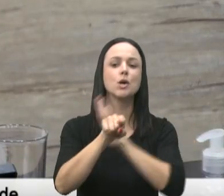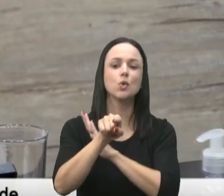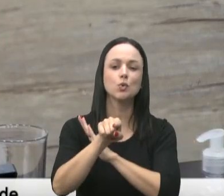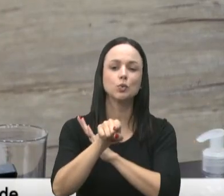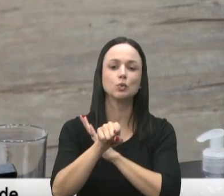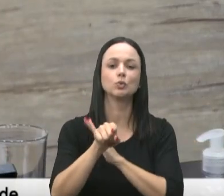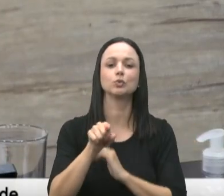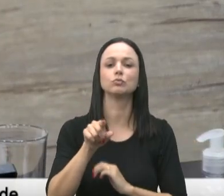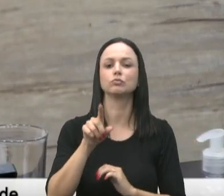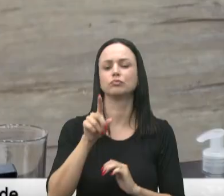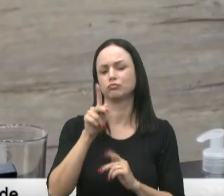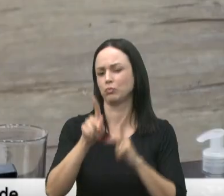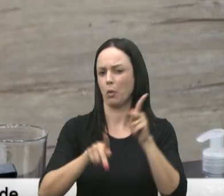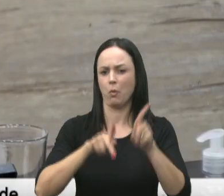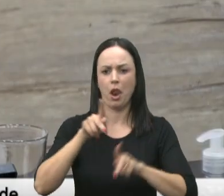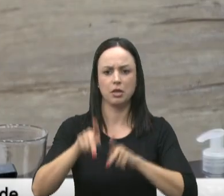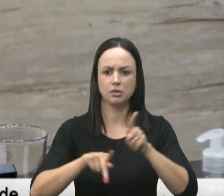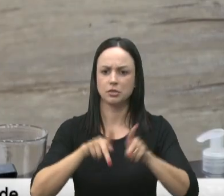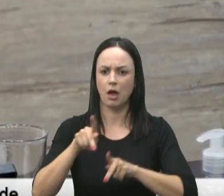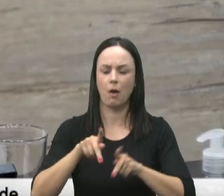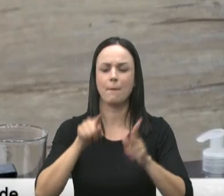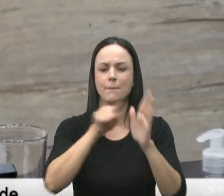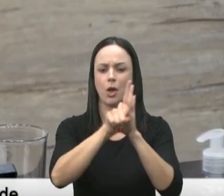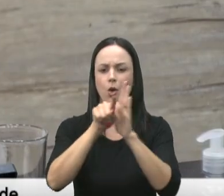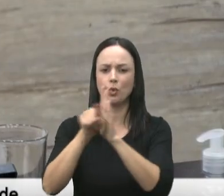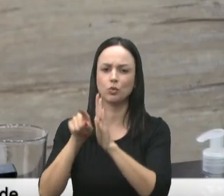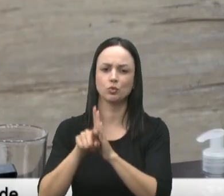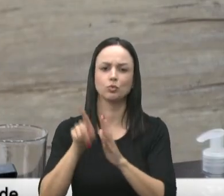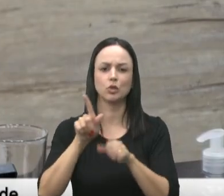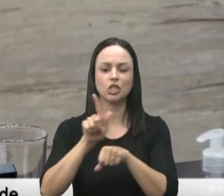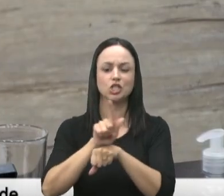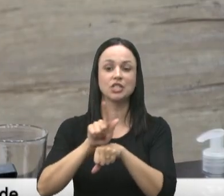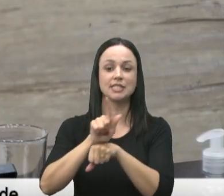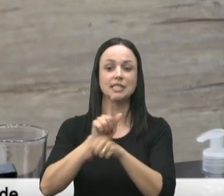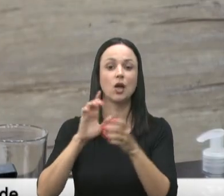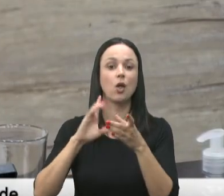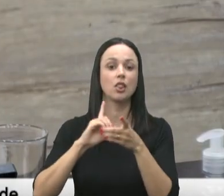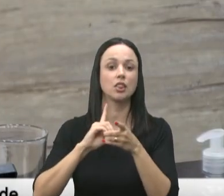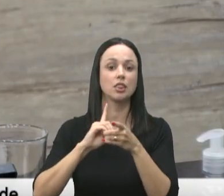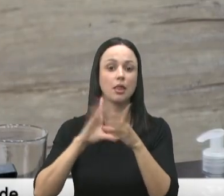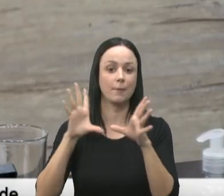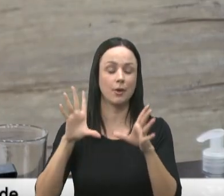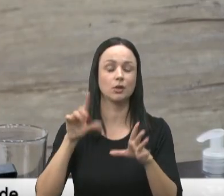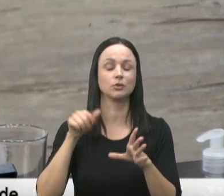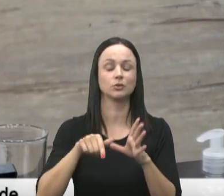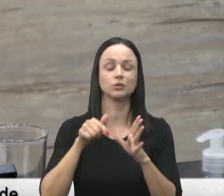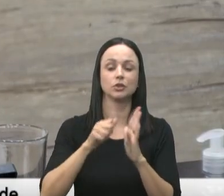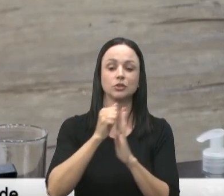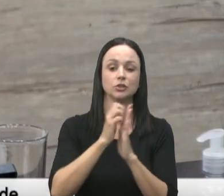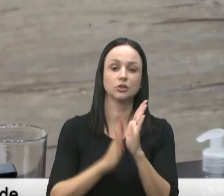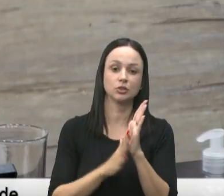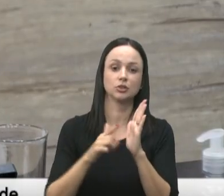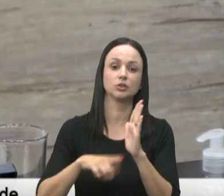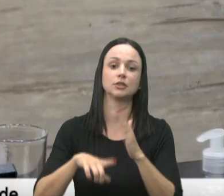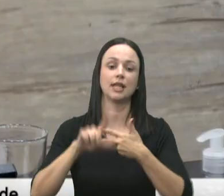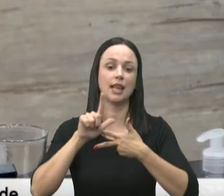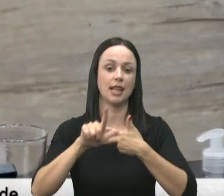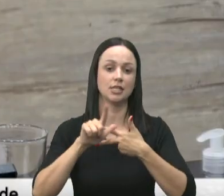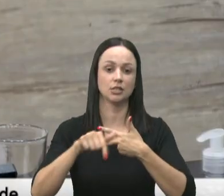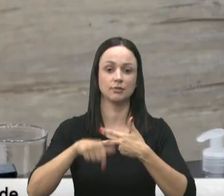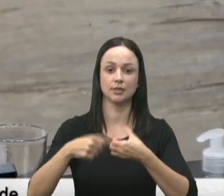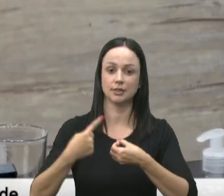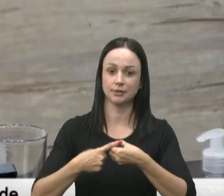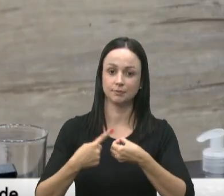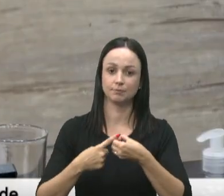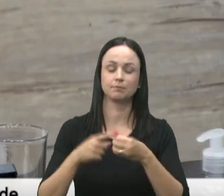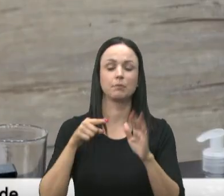verificar com a população, por isso que nós falamos que é a gestão democrática da atividade legislativa da cidade,